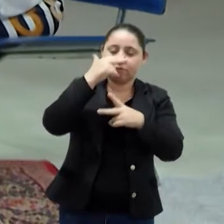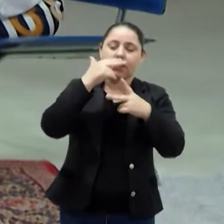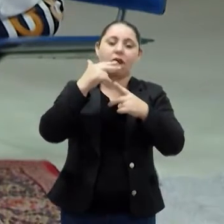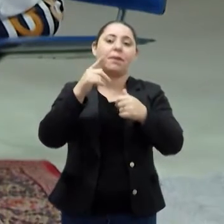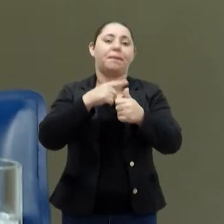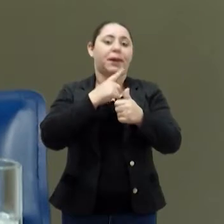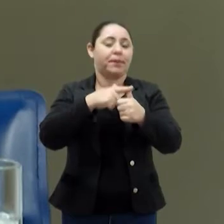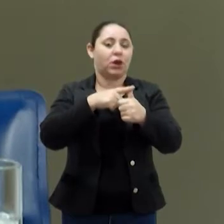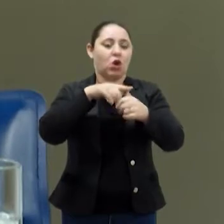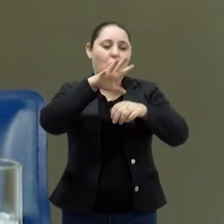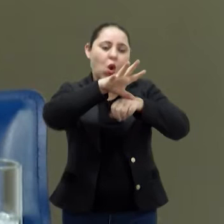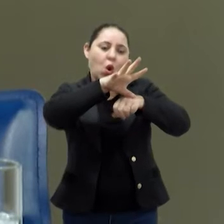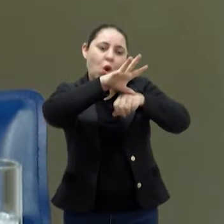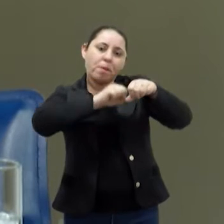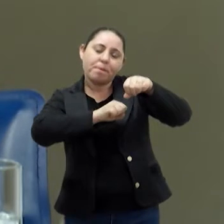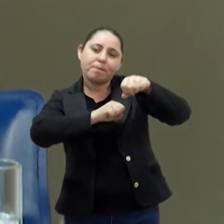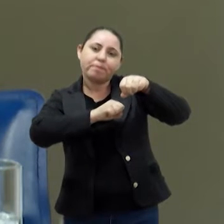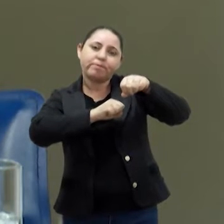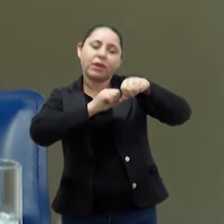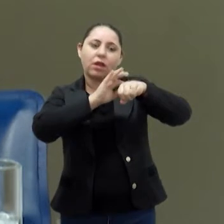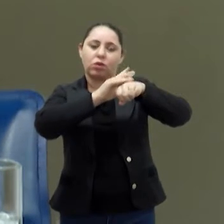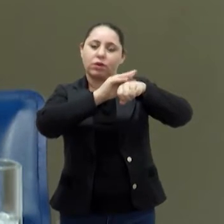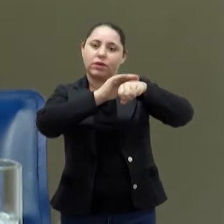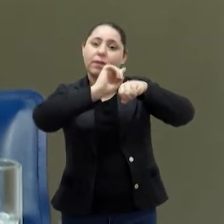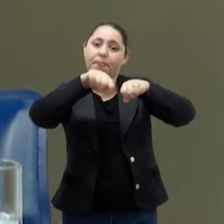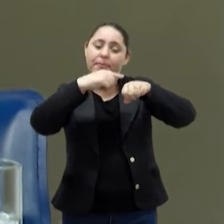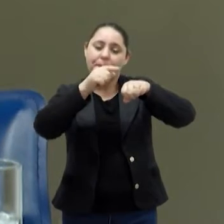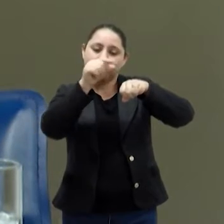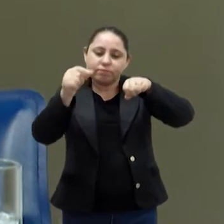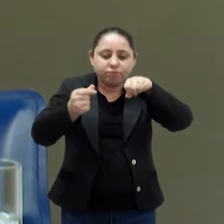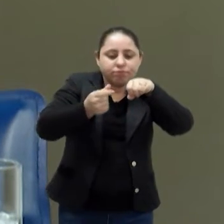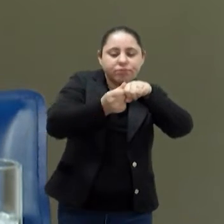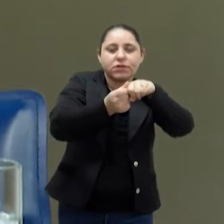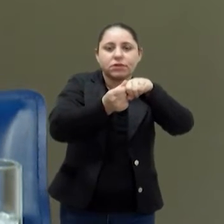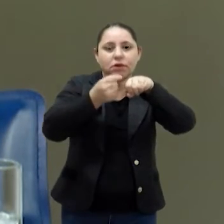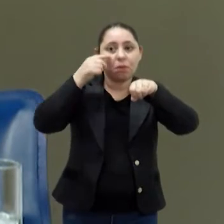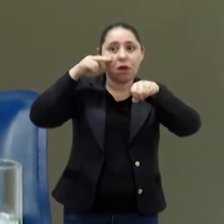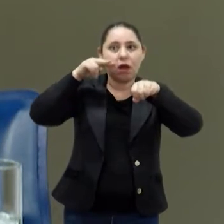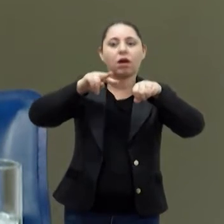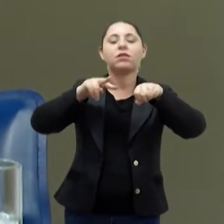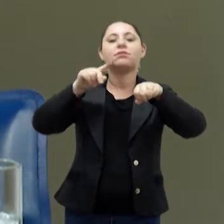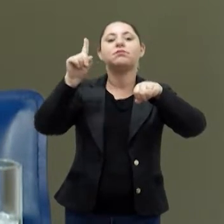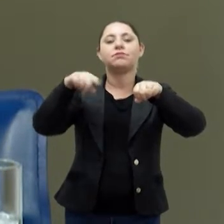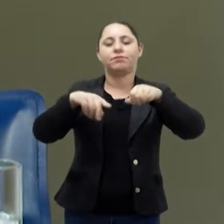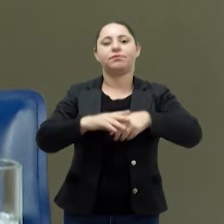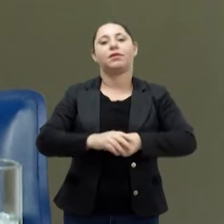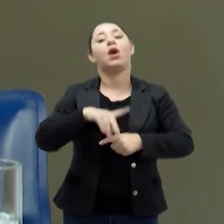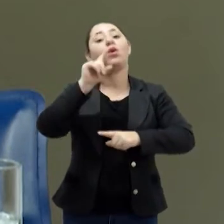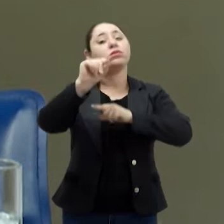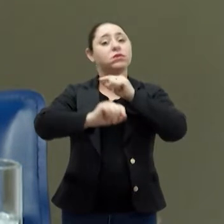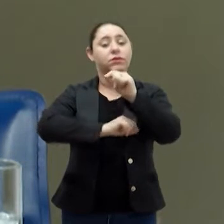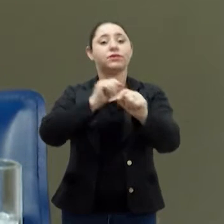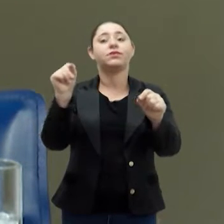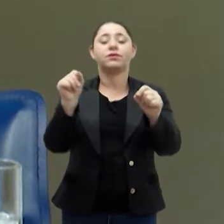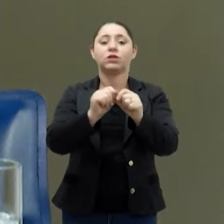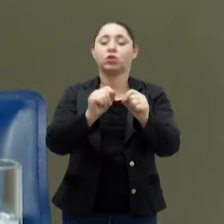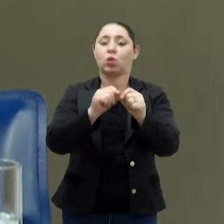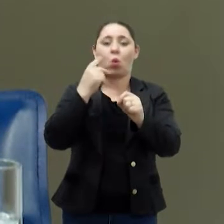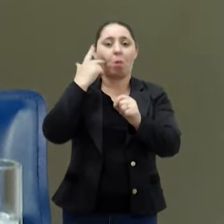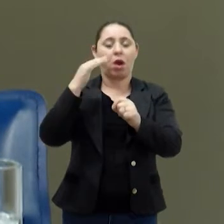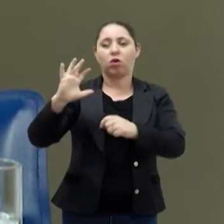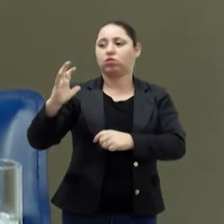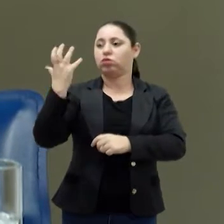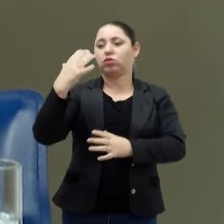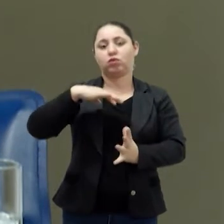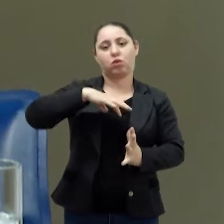procedimentos associados, que seria a aspiração da catarata e o implante de lente intraocular. Esse é o procedimento que é